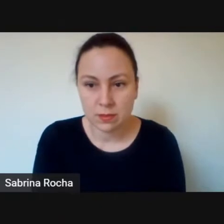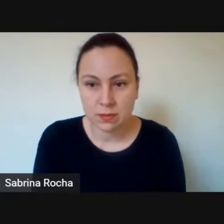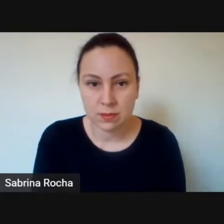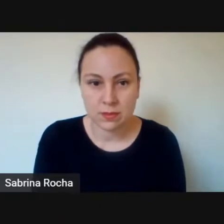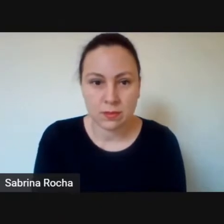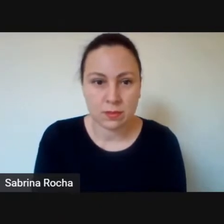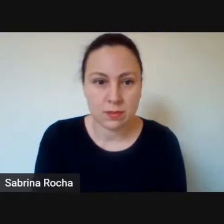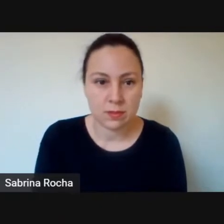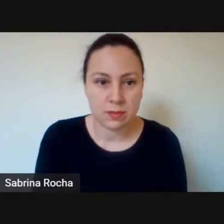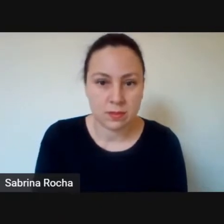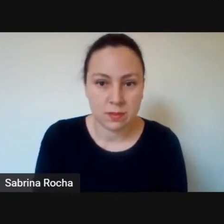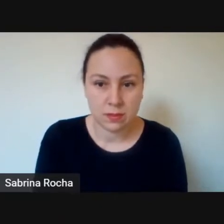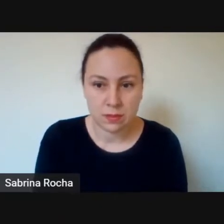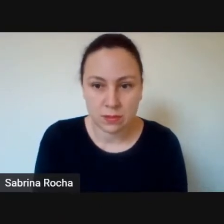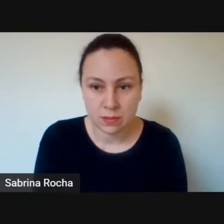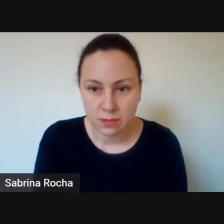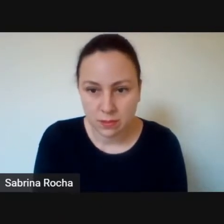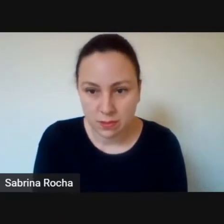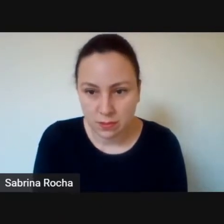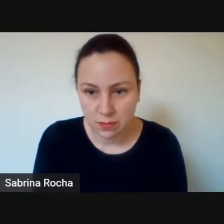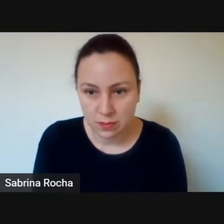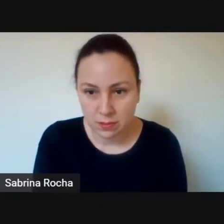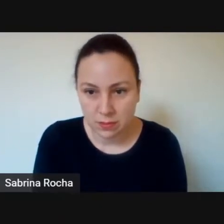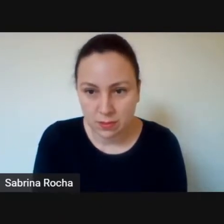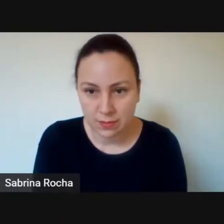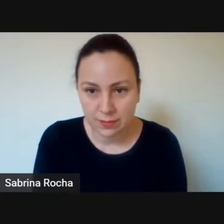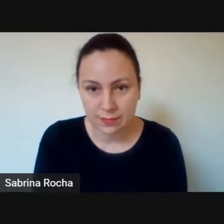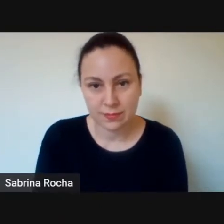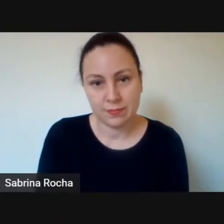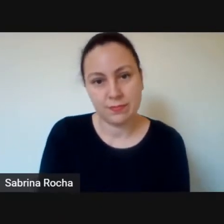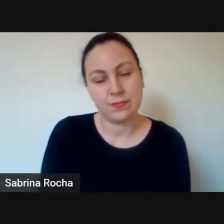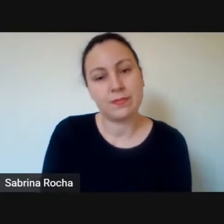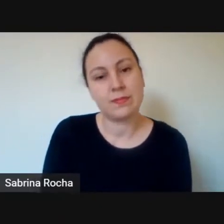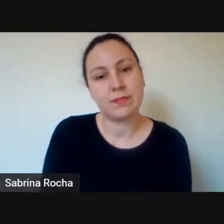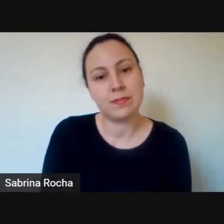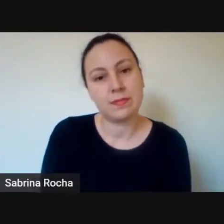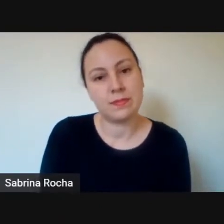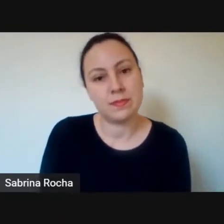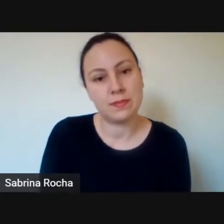Bruno Leles, diga aí, por favor, o que faremos?